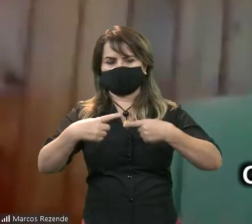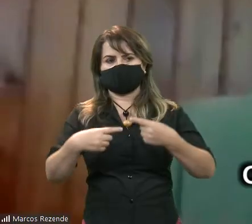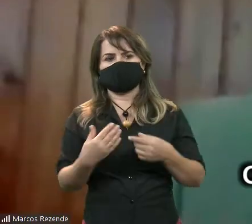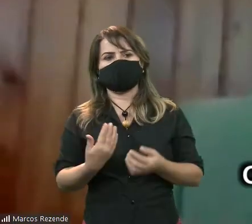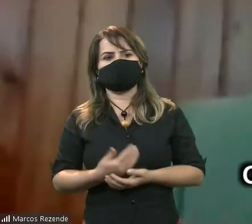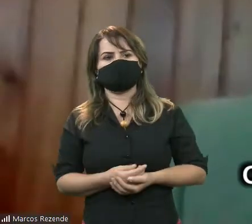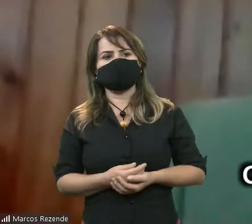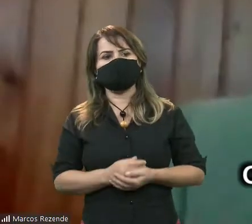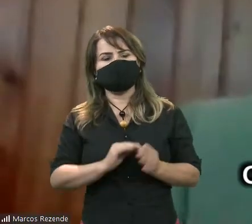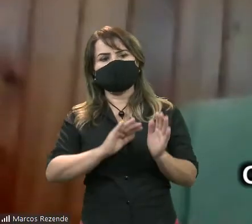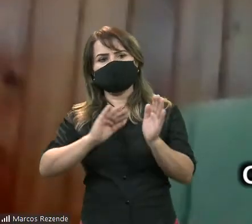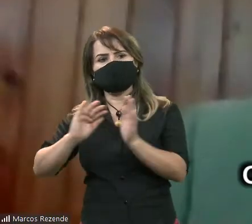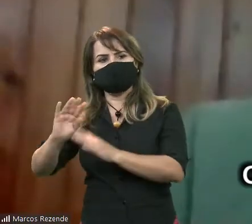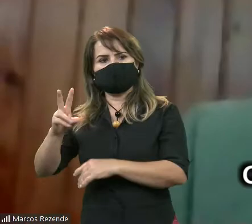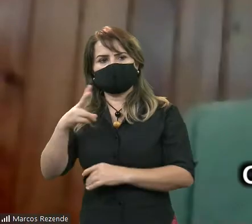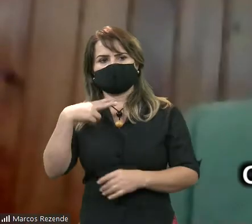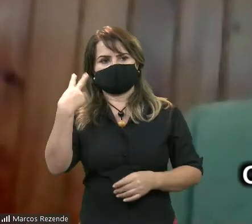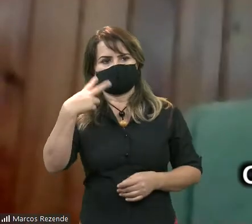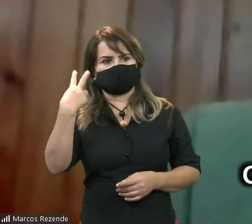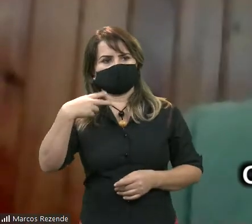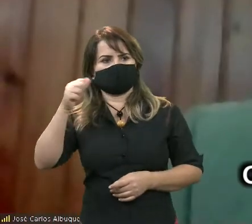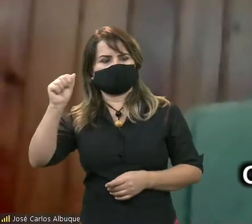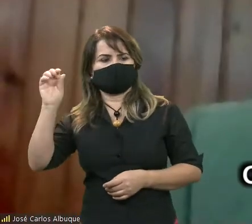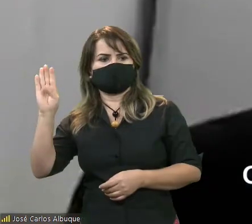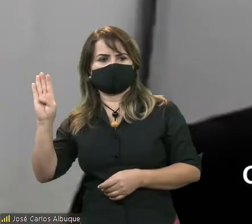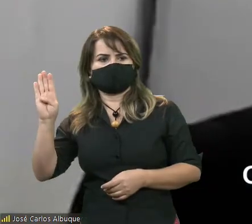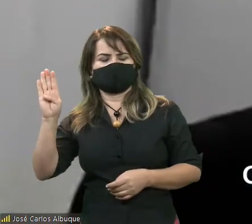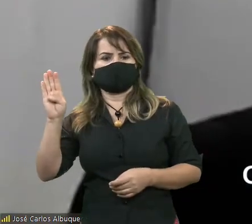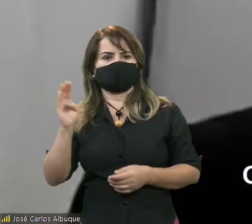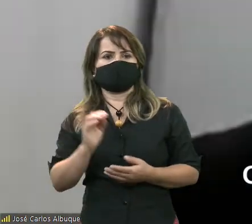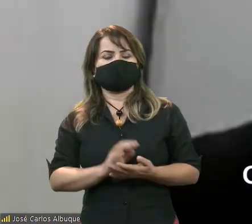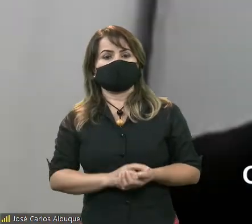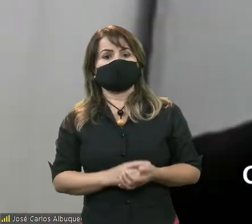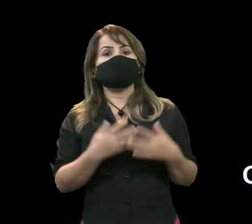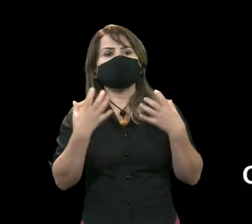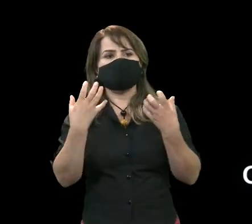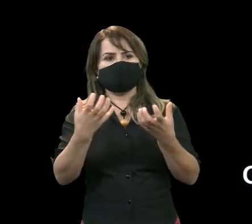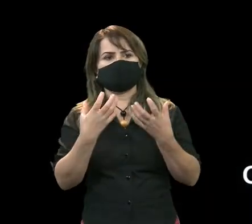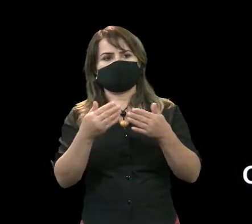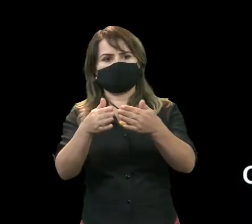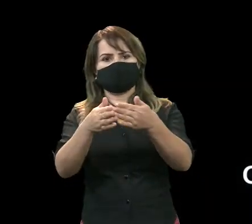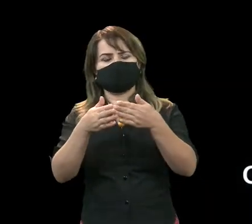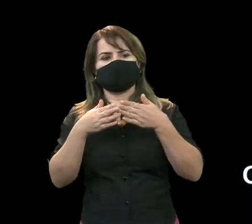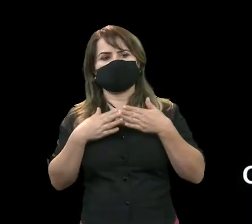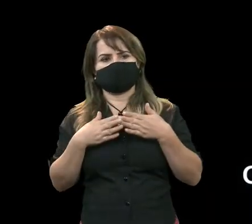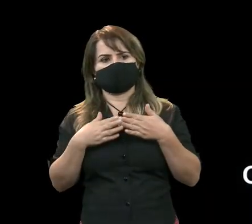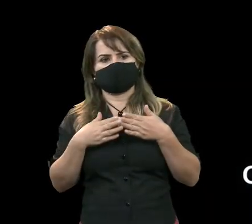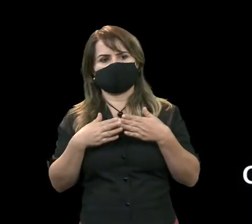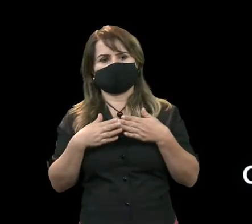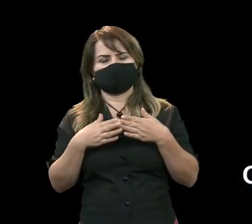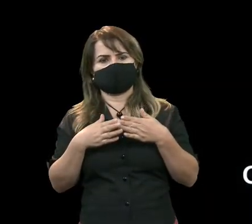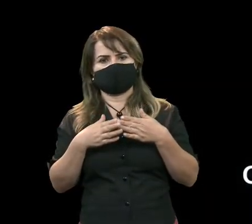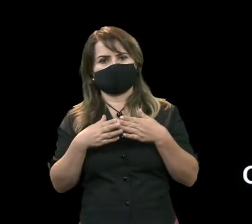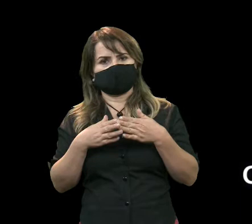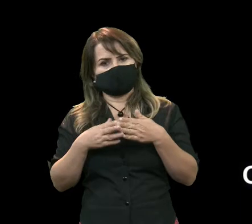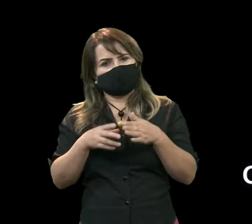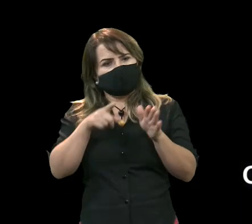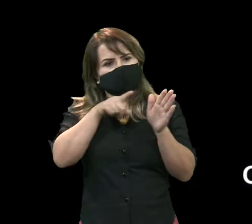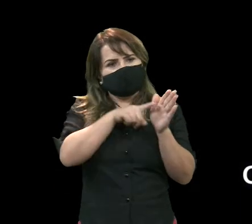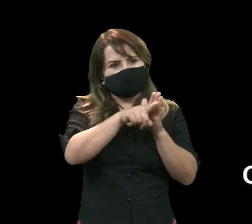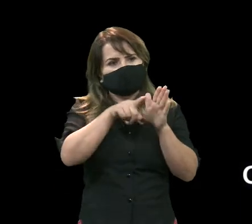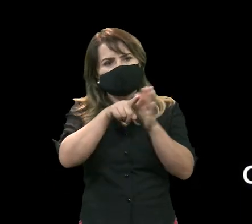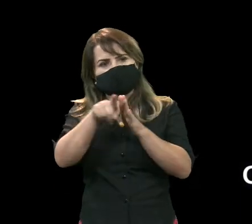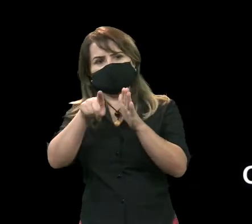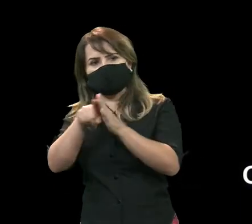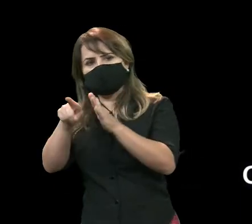Questão de ordem, vereador Albuquerque. Senhor presidente, eu gostaria de solicitar de Vossa Excelência fizesse aí uma consulta ao plenário para